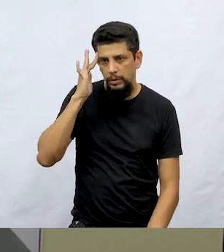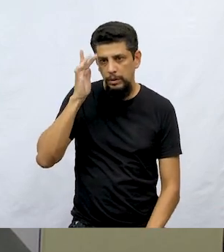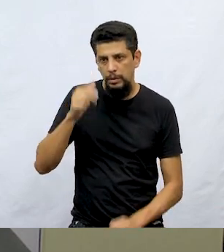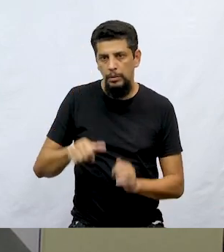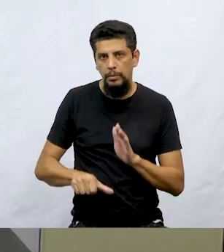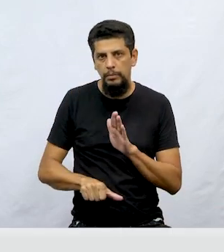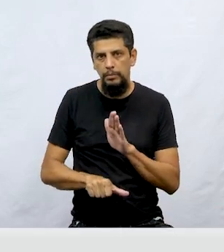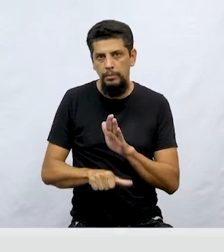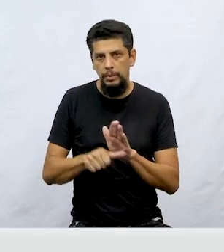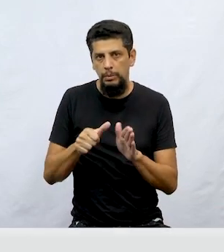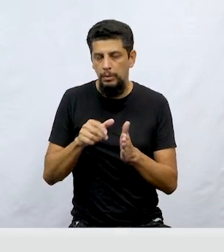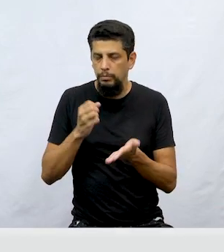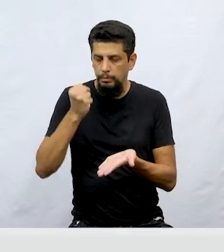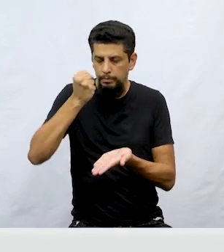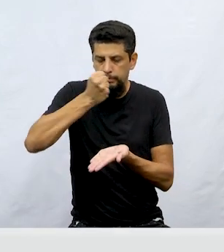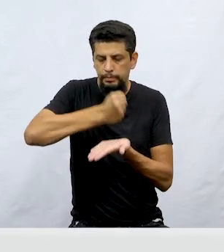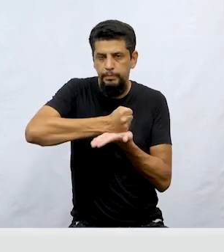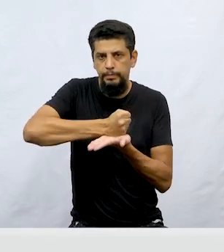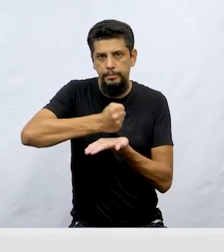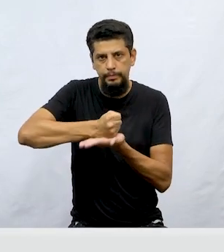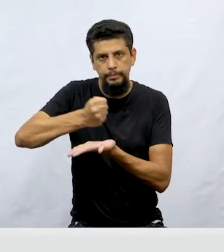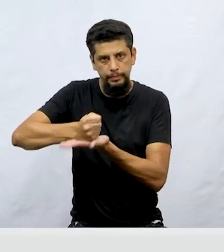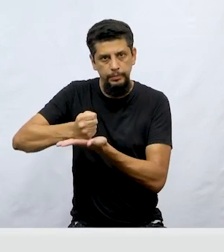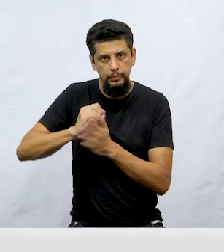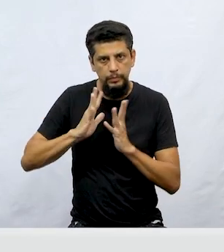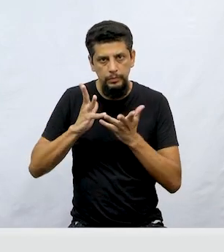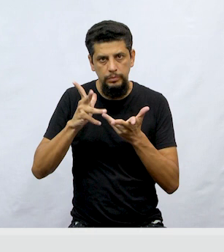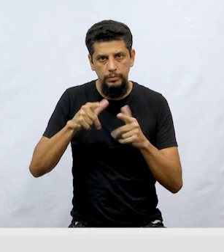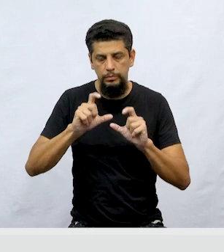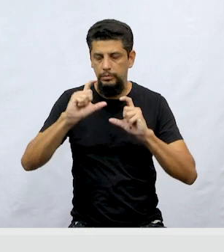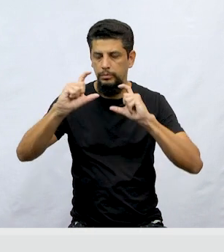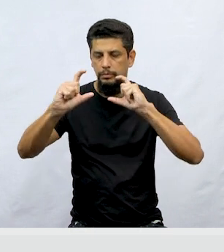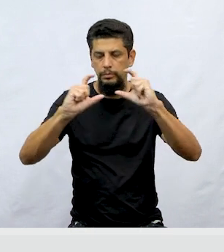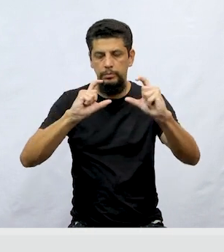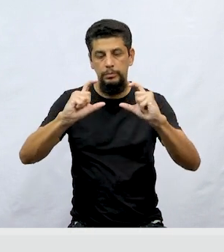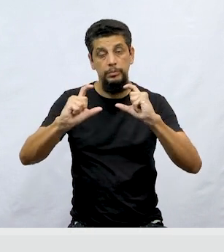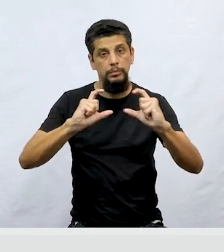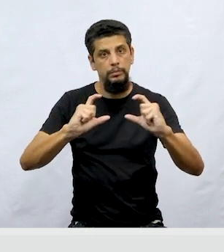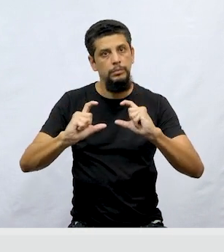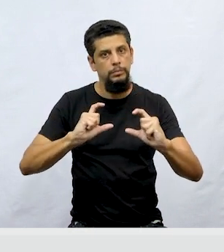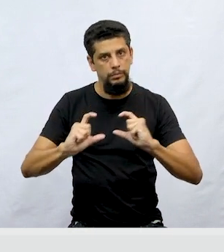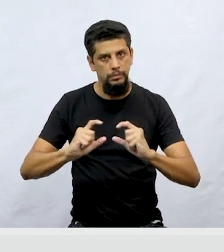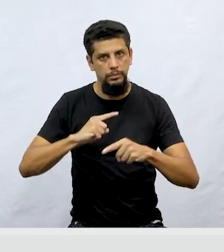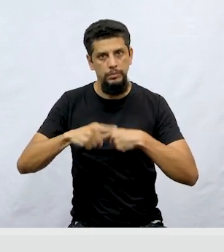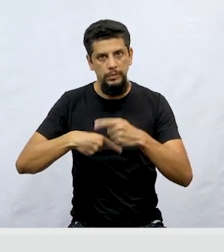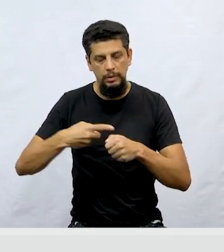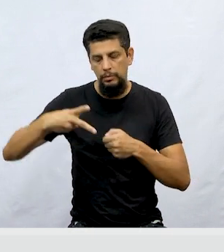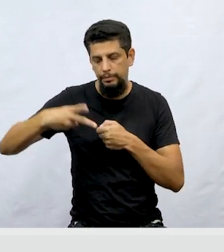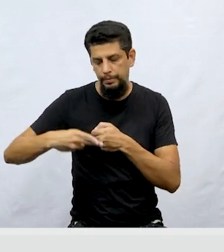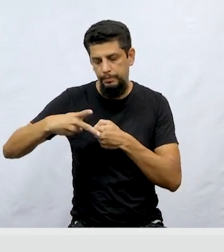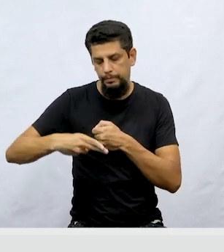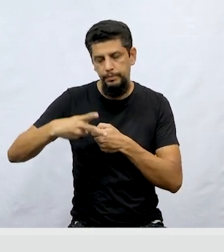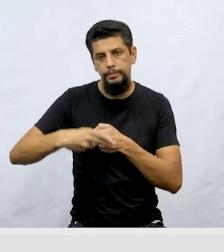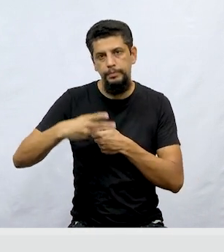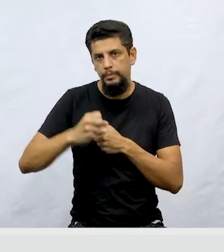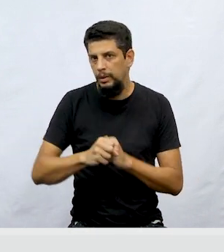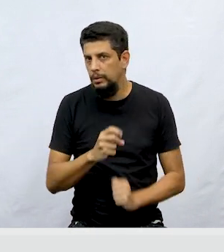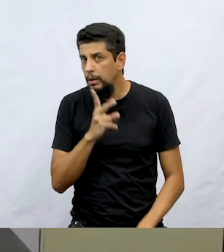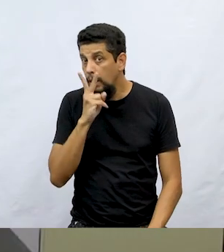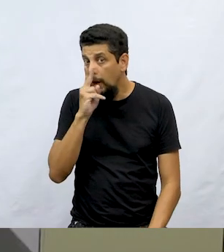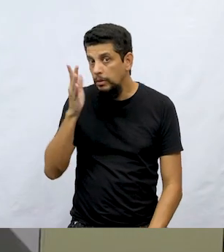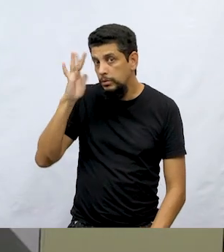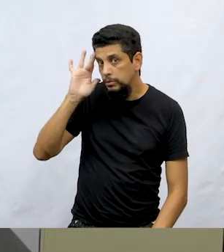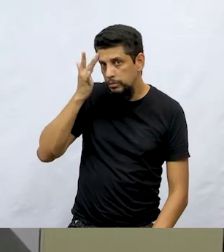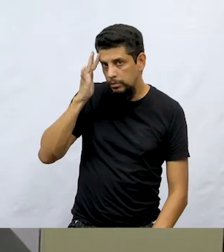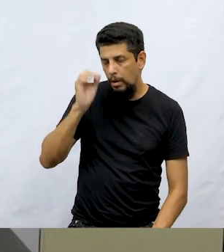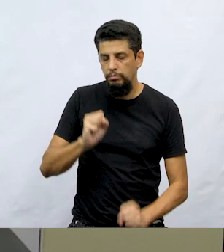marcar primeiro todas as fichas? Podemos marcar também, professora. Pode ser, que daí a gente depois vai cortando. Uhum. O que, que